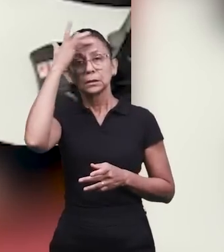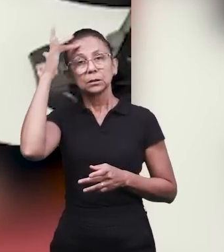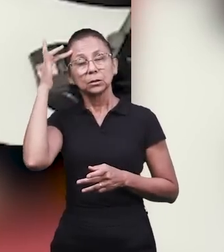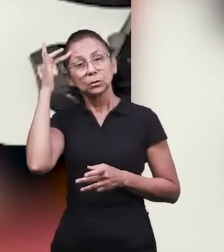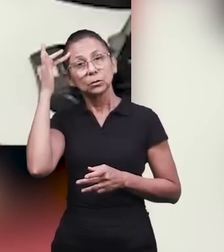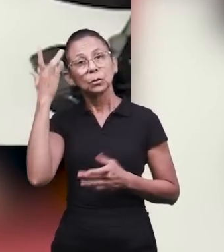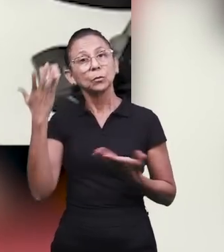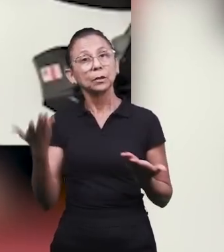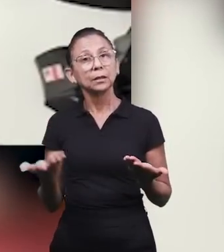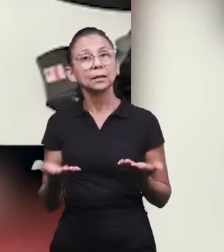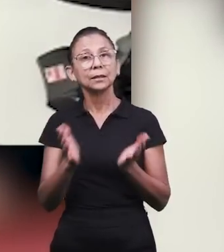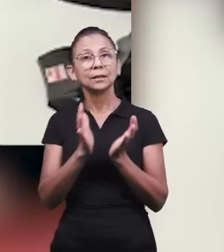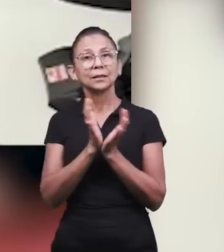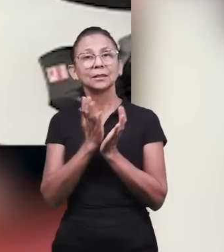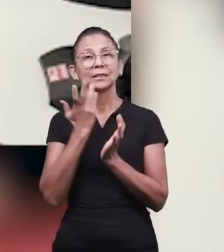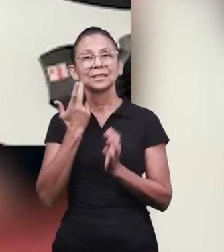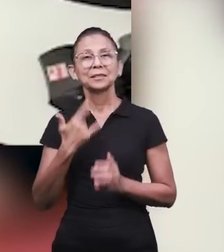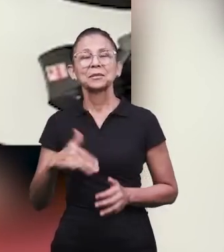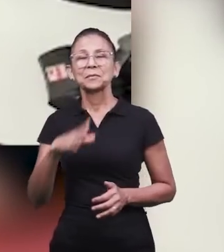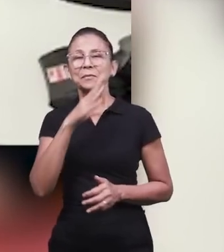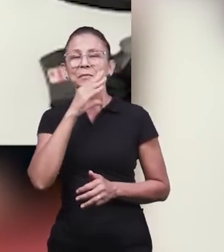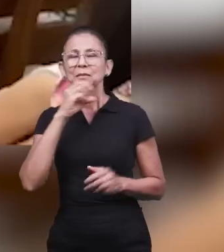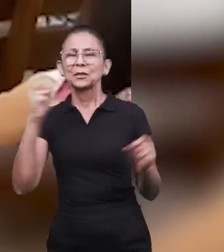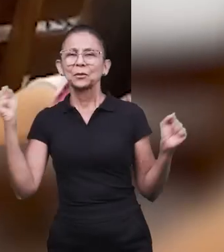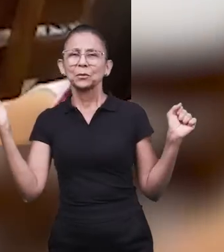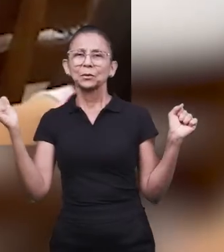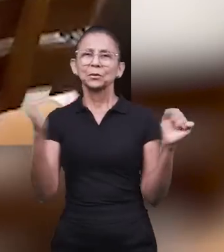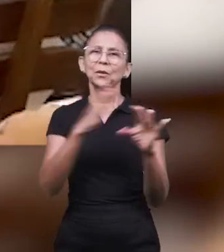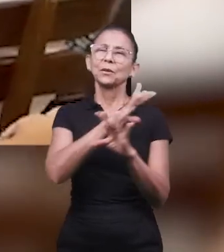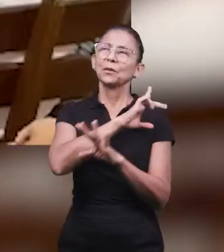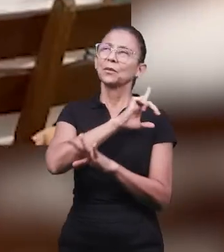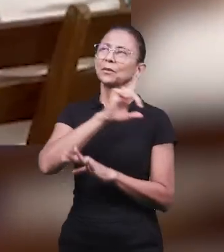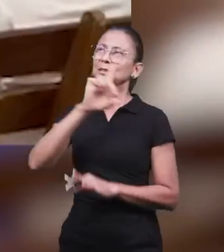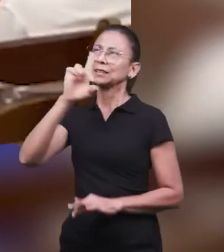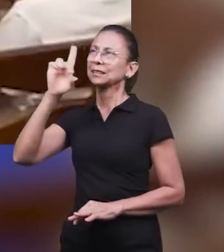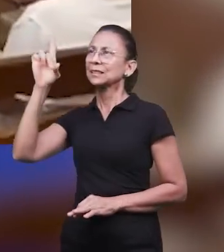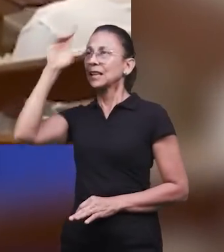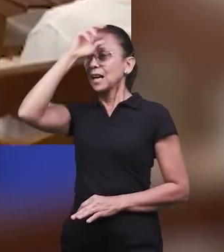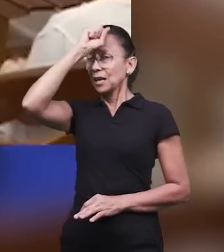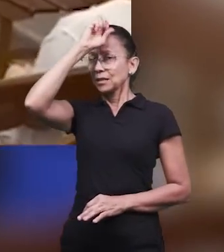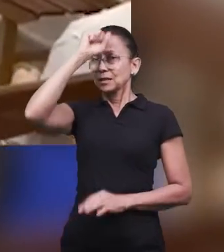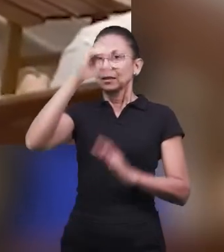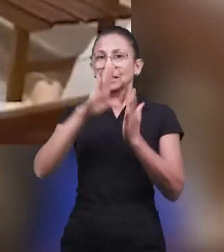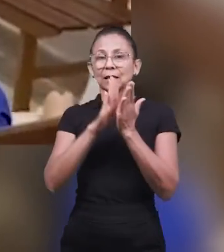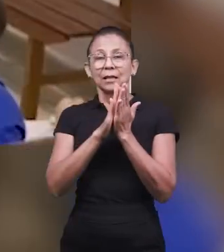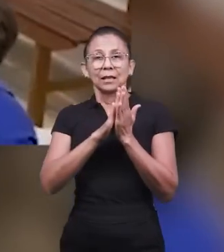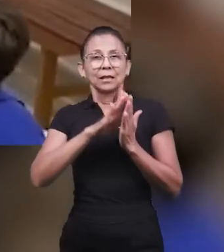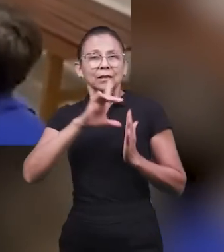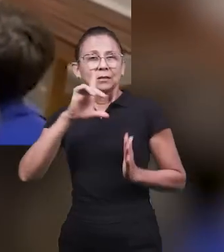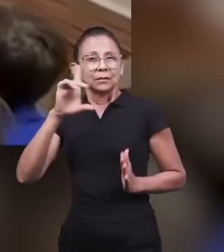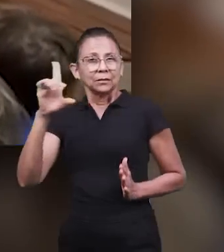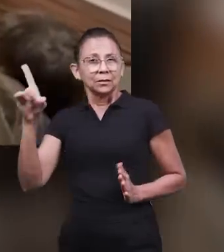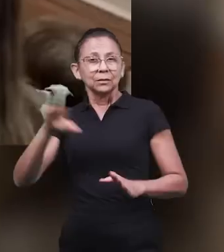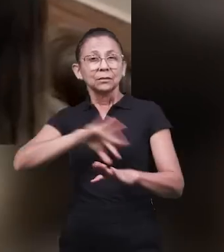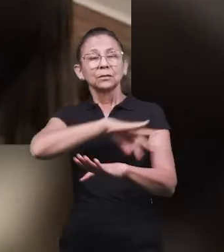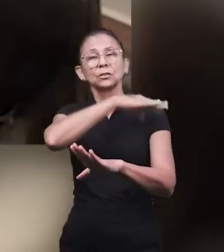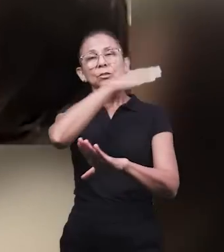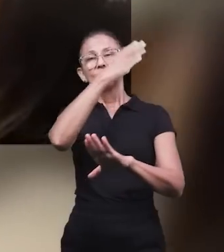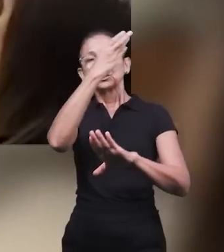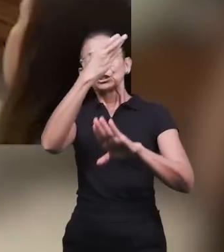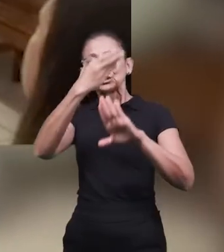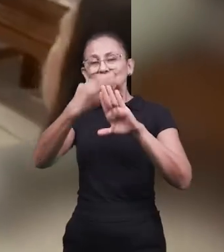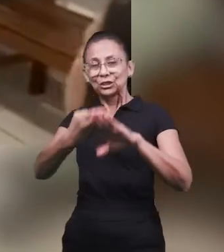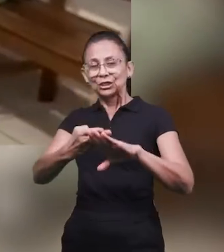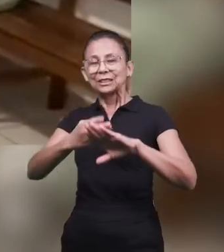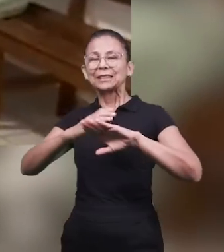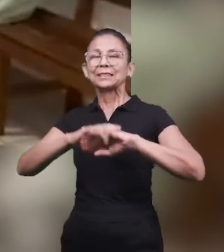e adolescentes tiveram a oportunidade de glorificar o nome do Senhor, de aprender mais da palavra do Senhor. Foi um dia também dedicado